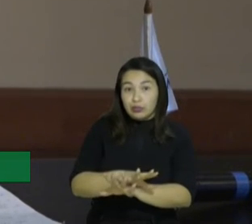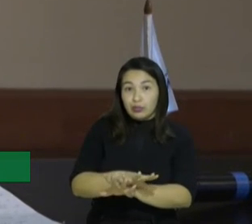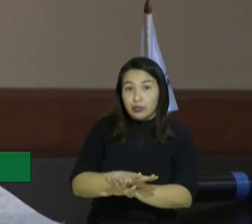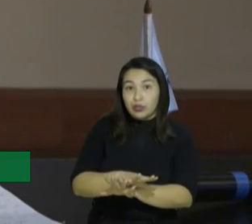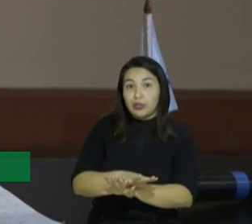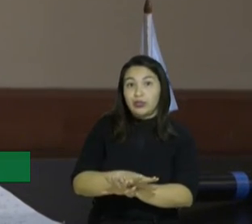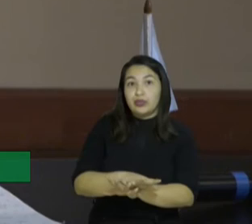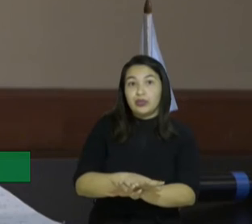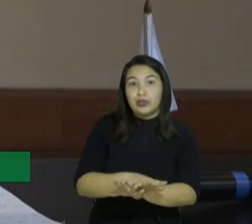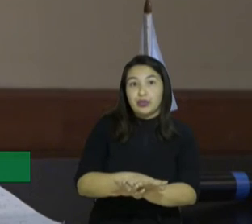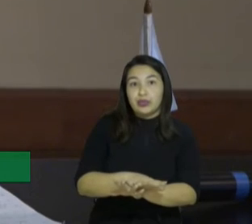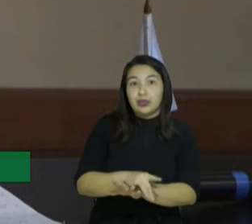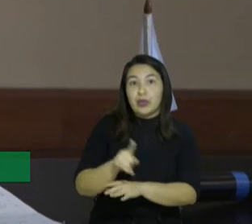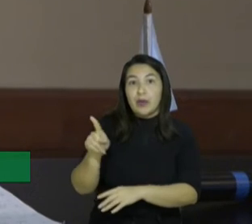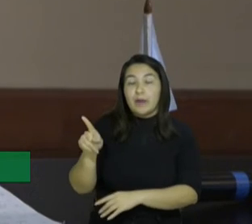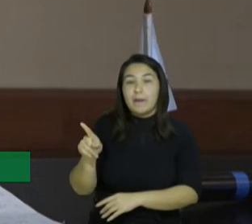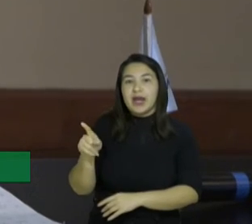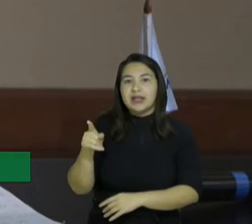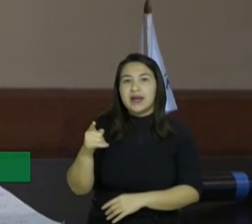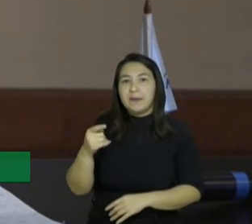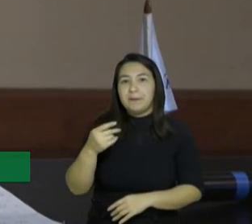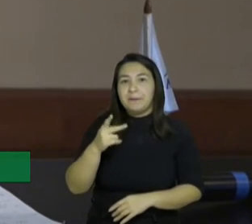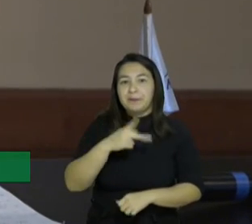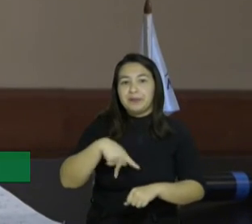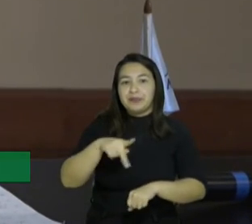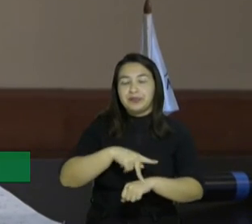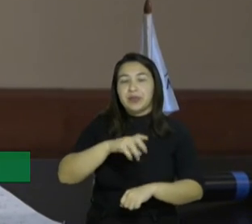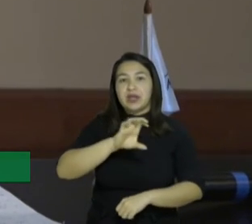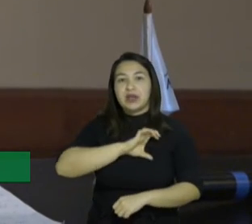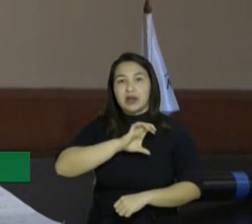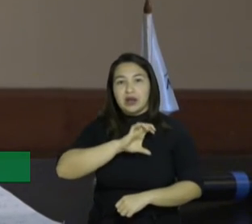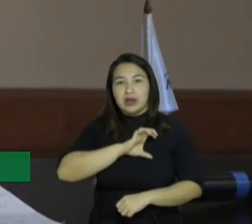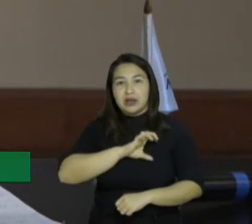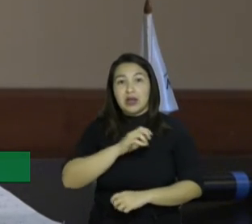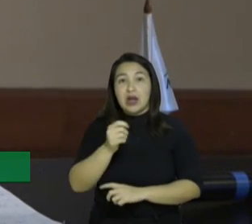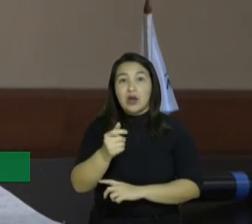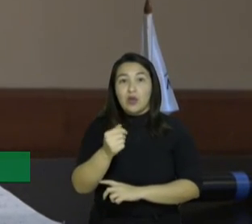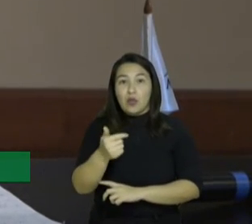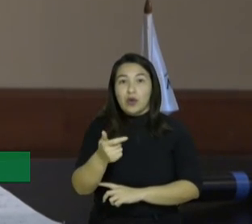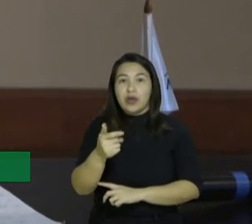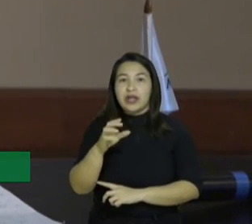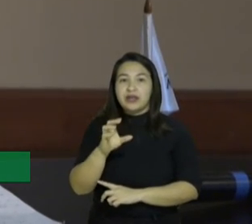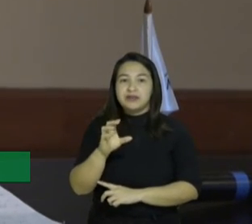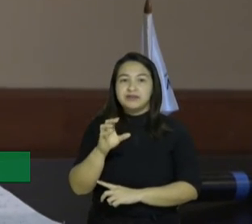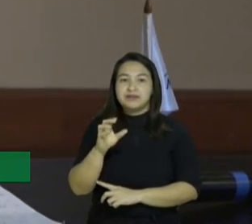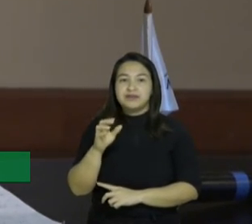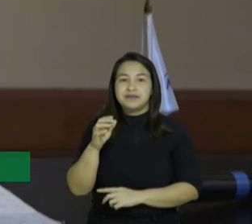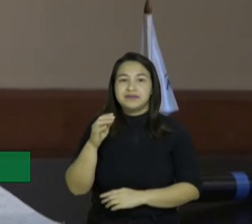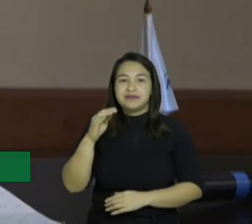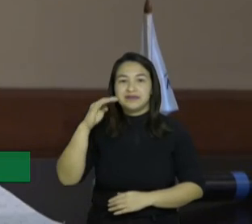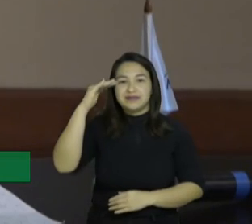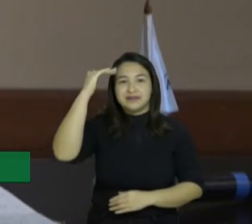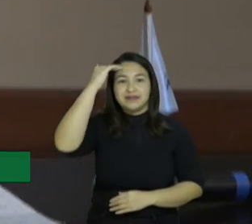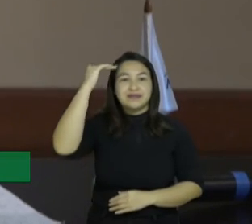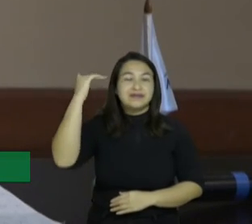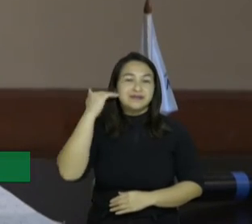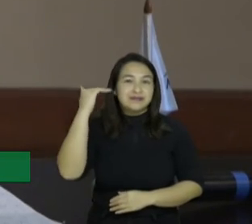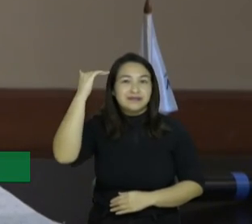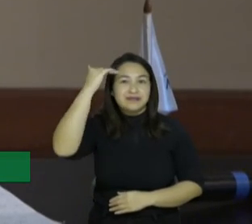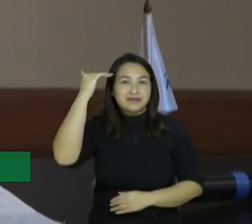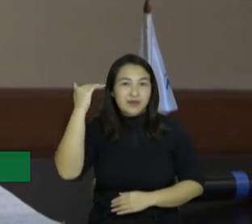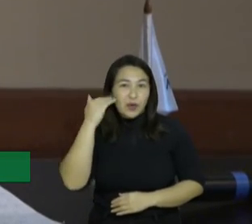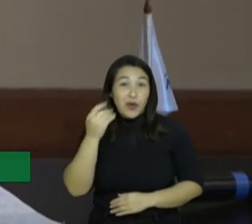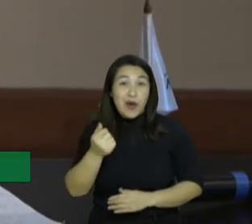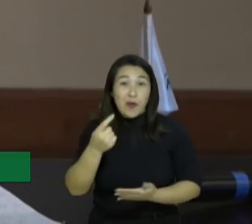comércio com o Canadá com o Singapura e tá quase fechando com a Coreia e se esse mercos União